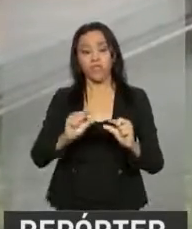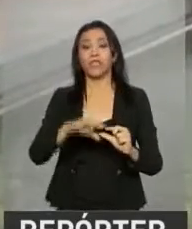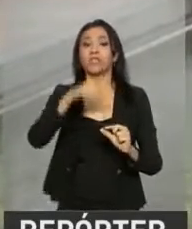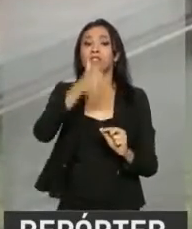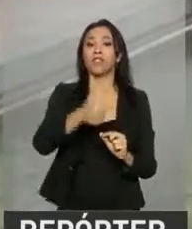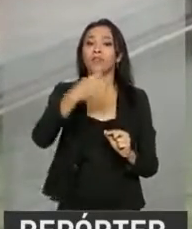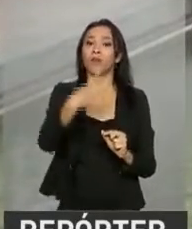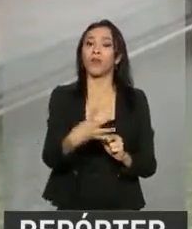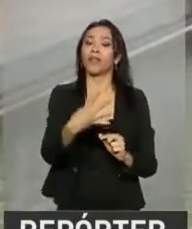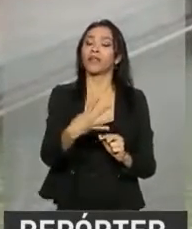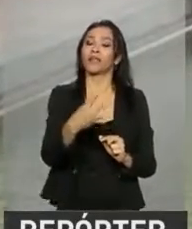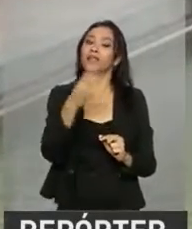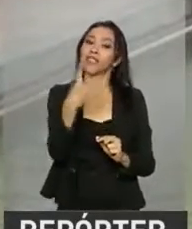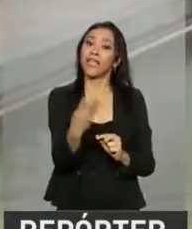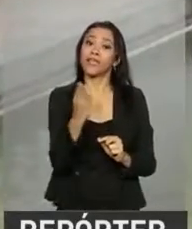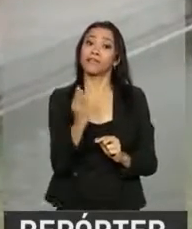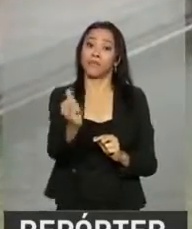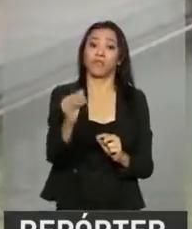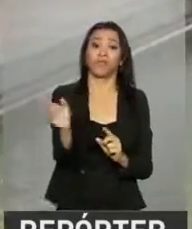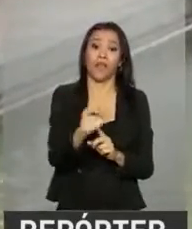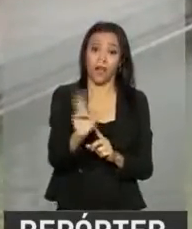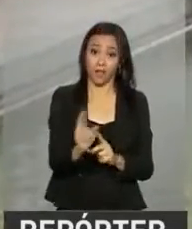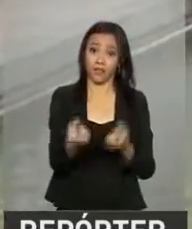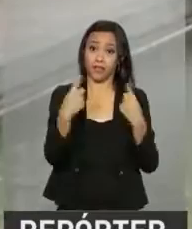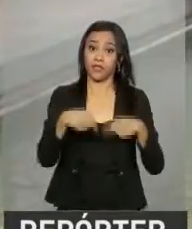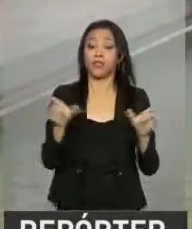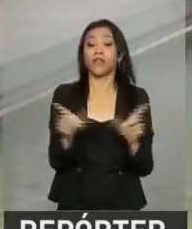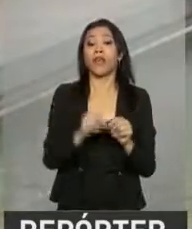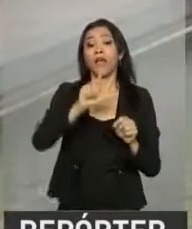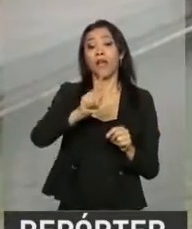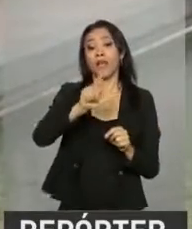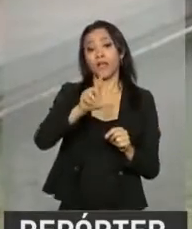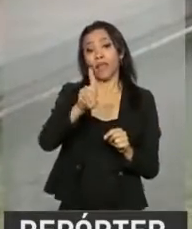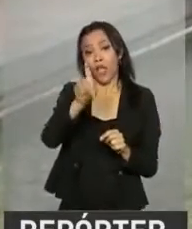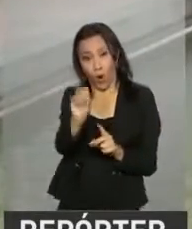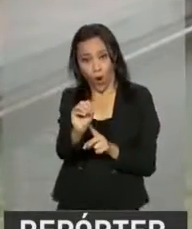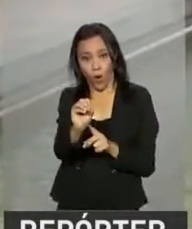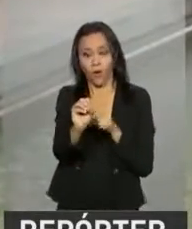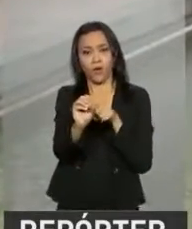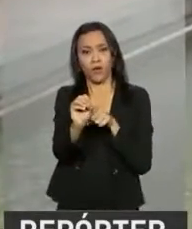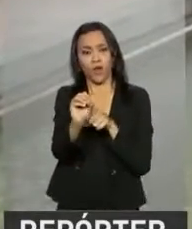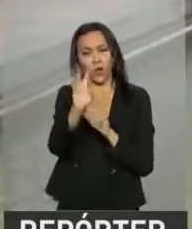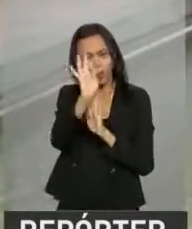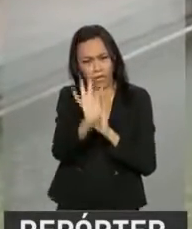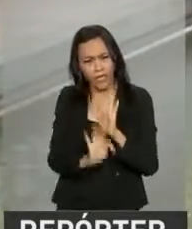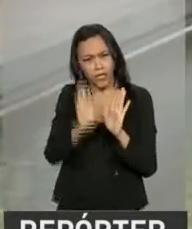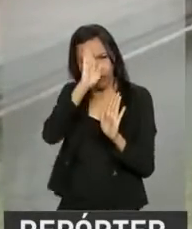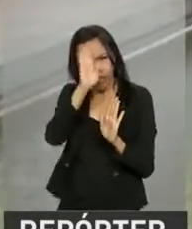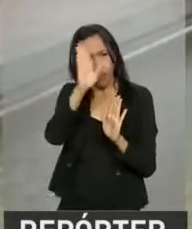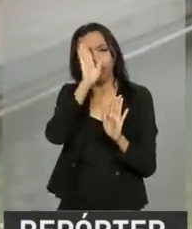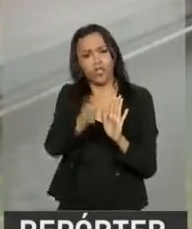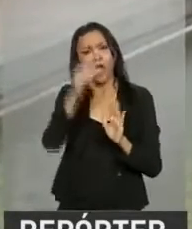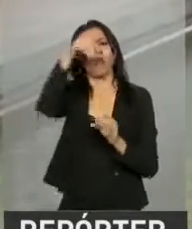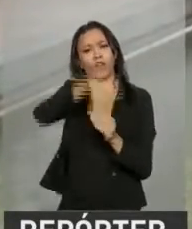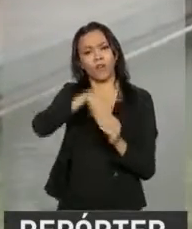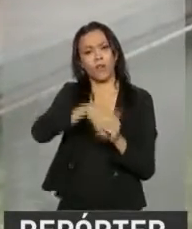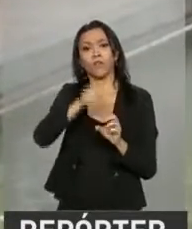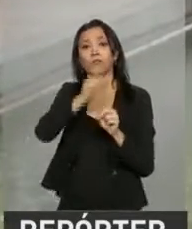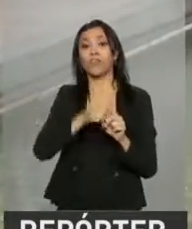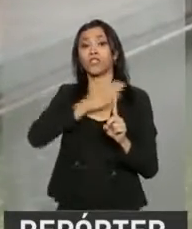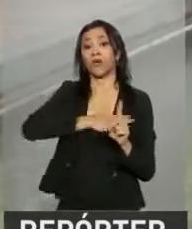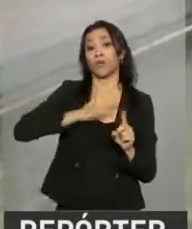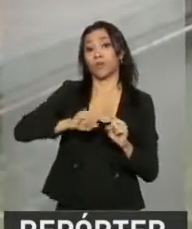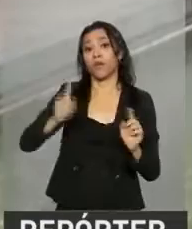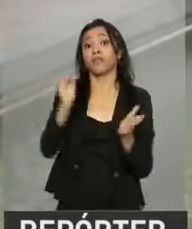143 bilhões de reais. A LDO 2017, o texto principal dela já foi votado em agosto,